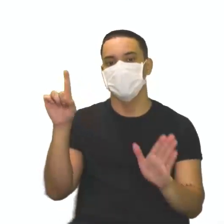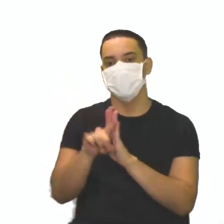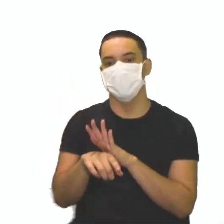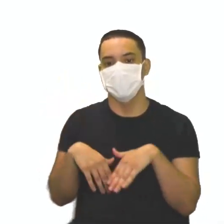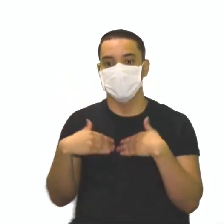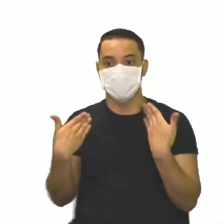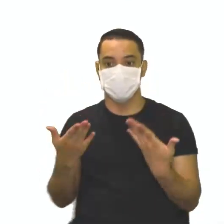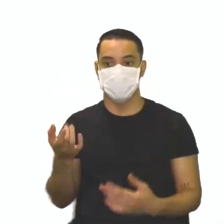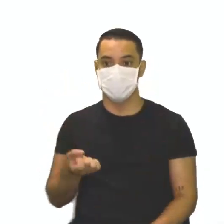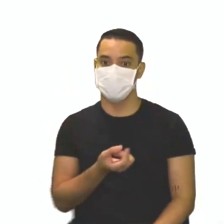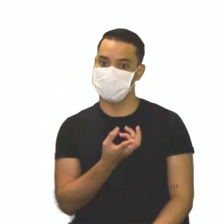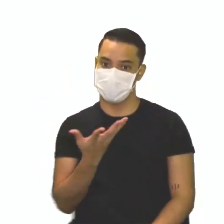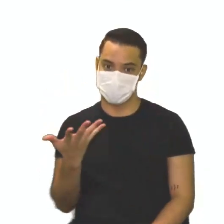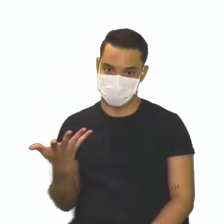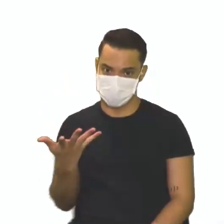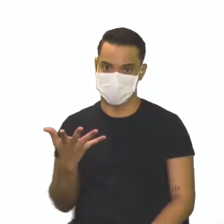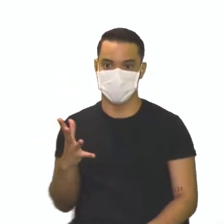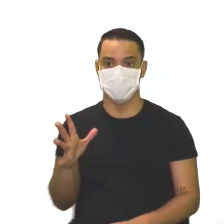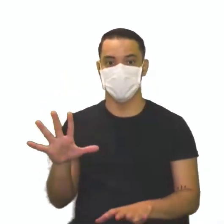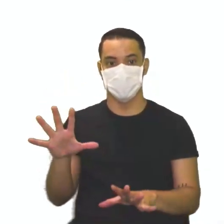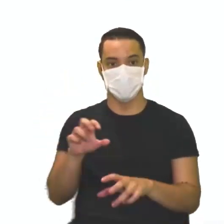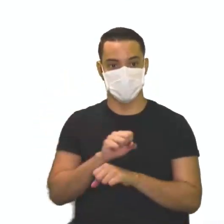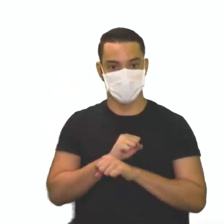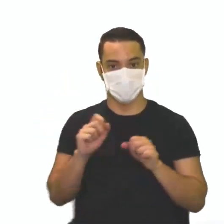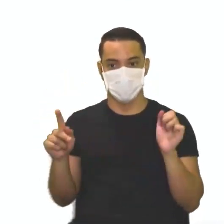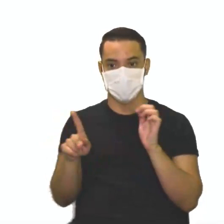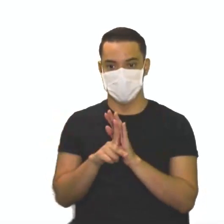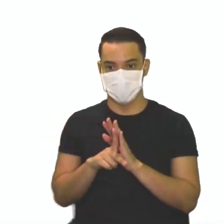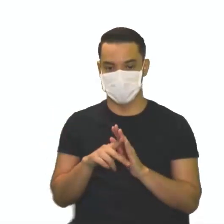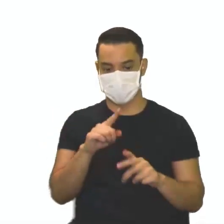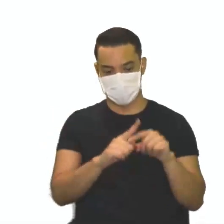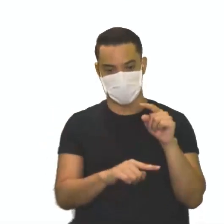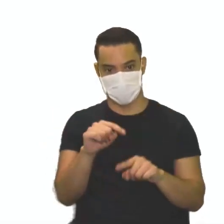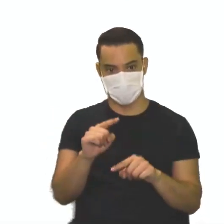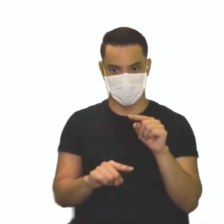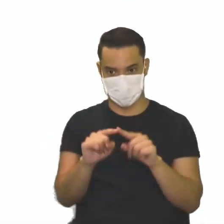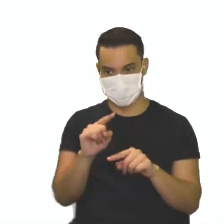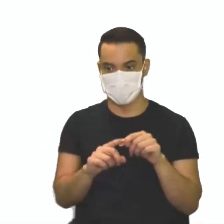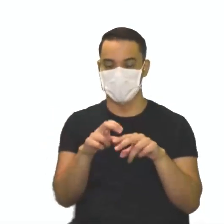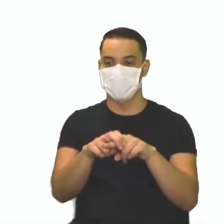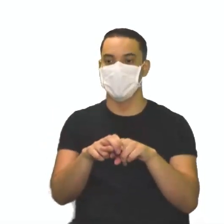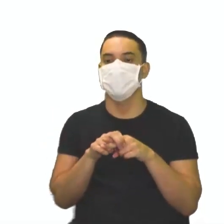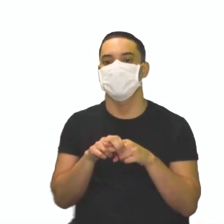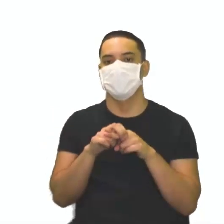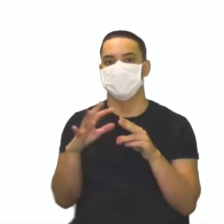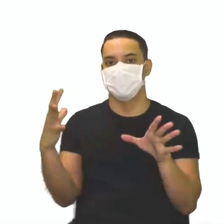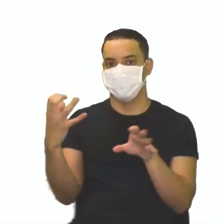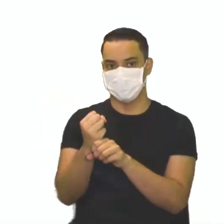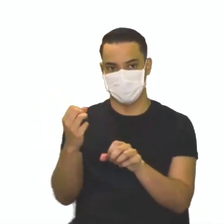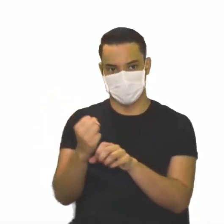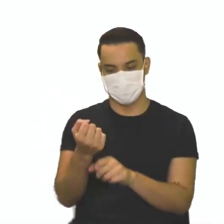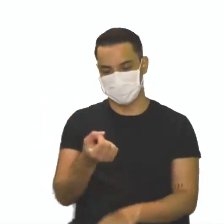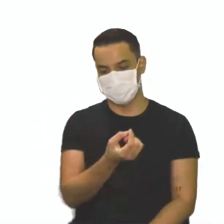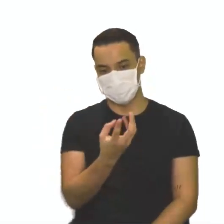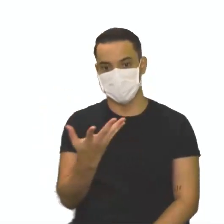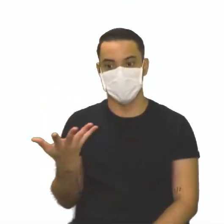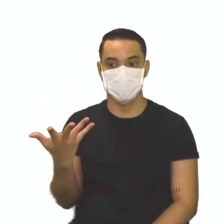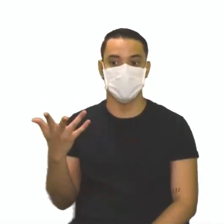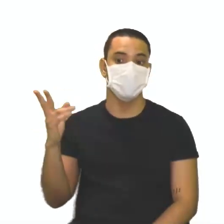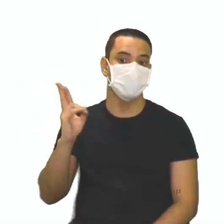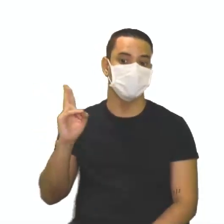quantidade dessa carga elétrica adquirida pelo corpo? Aí, para calcular essa quantidade, quem é que